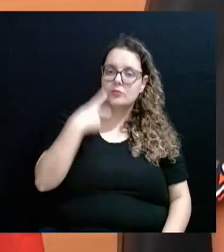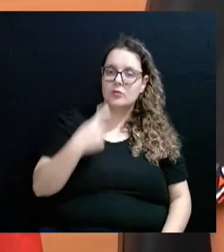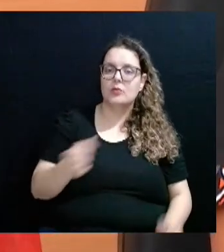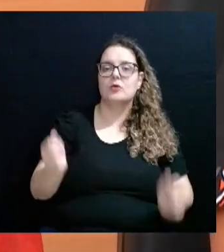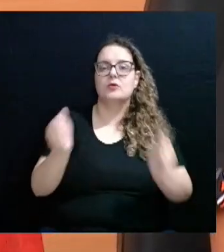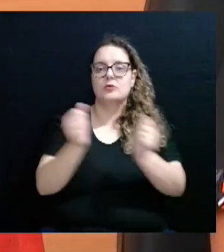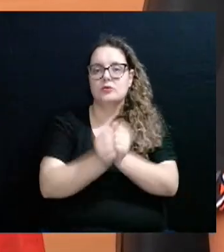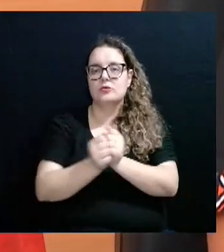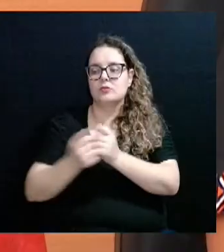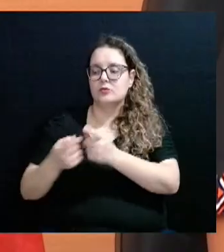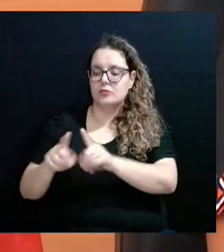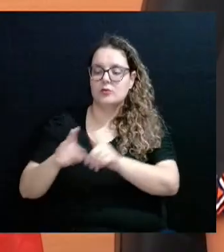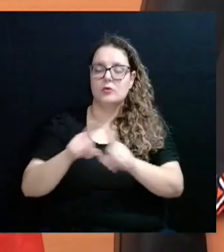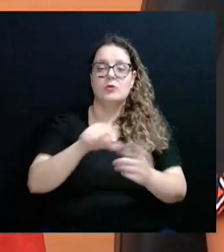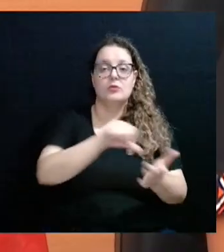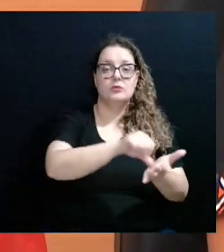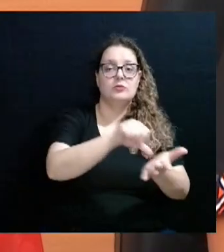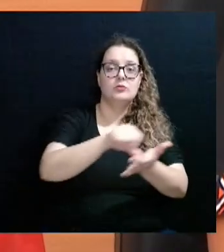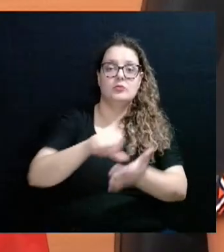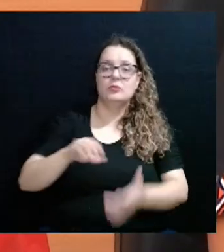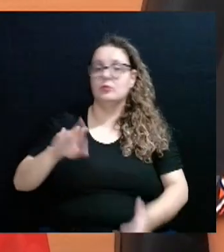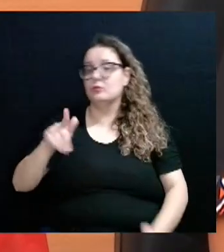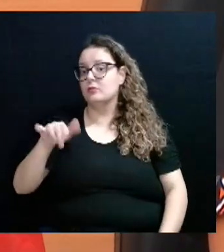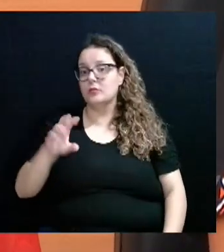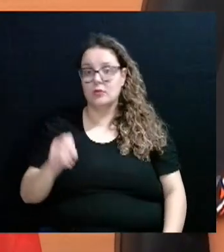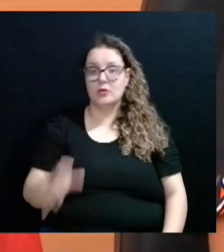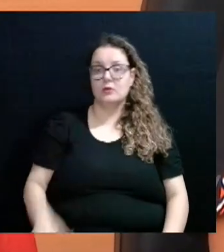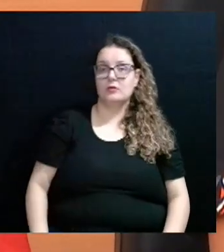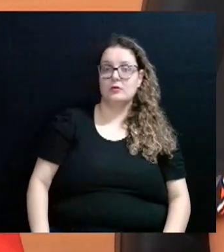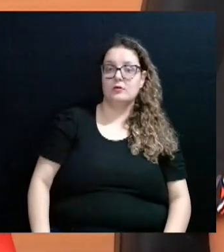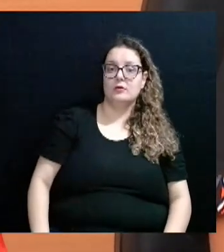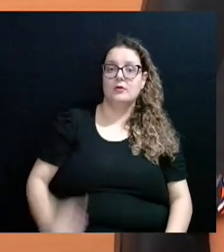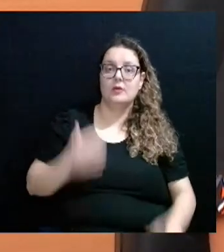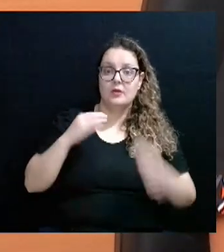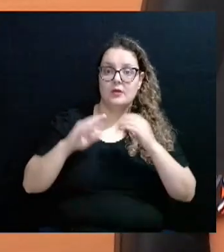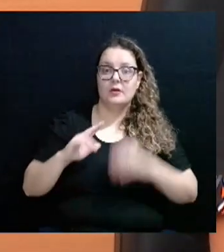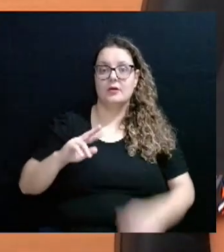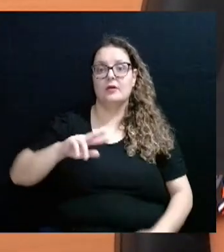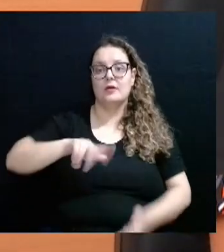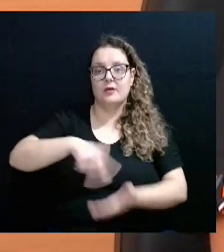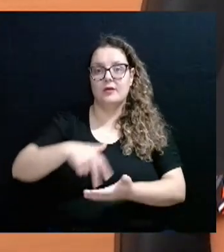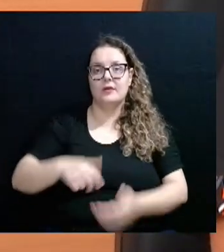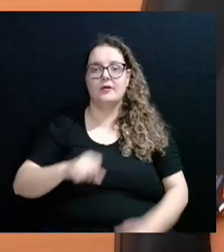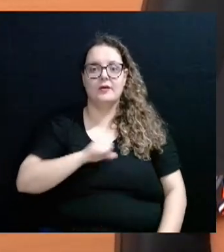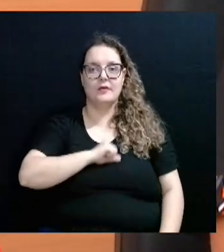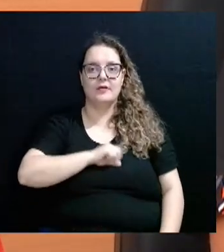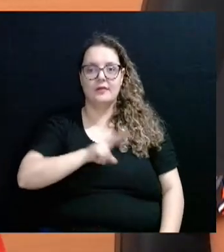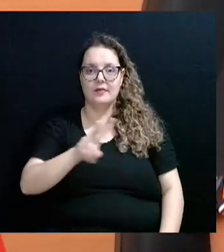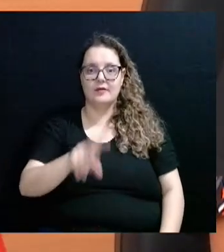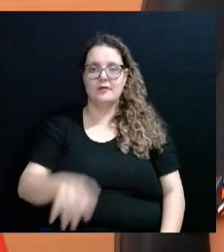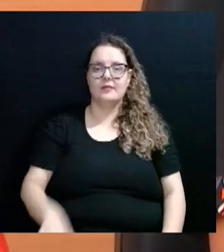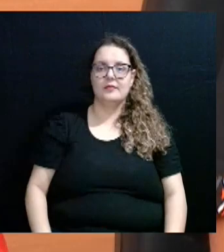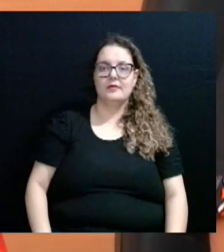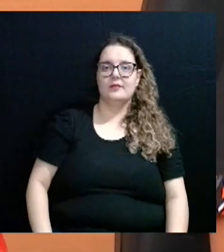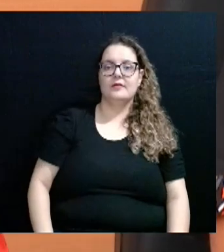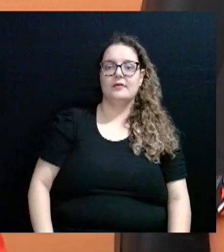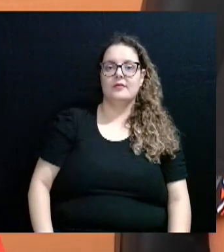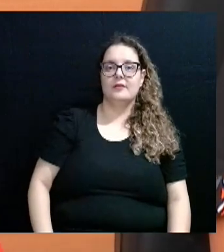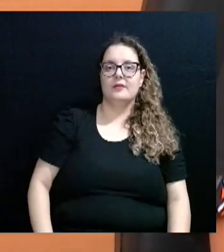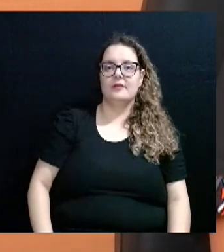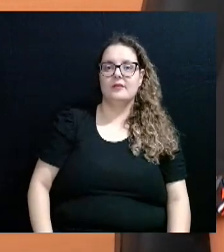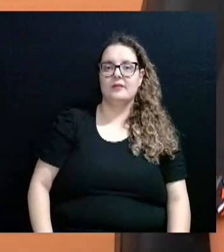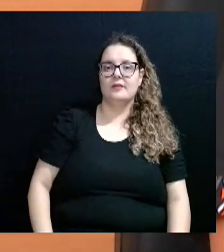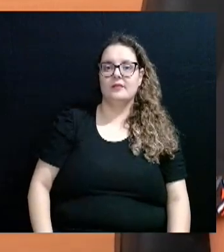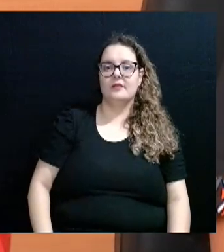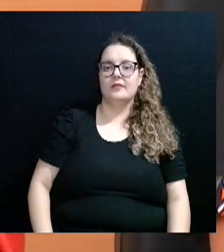núcleo. O Binho, meu parceiro, canta um rap. Dá um salve aí, ó. Binho, Pei, núcleo periférico. Nós conhecemos